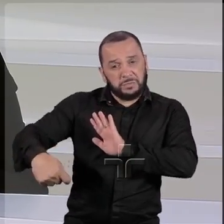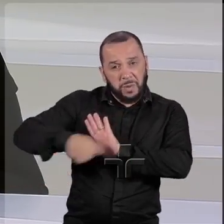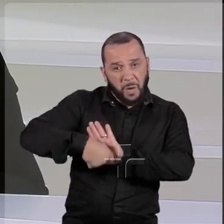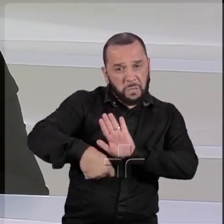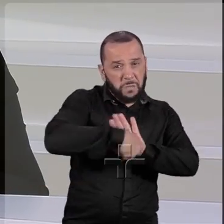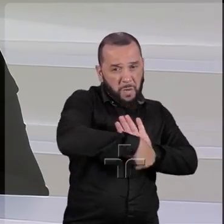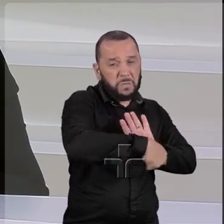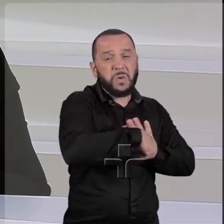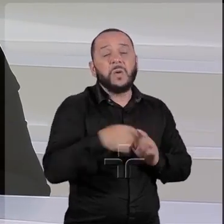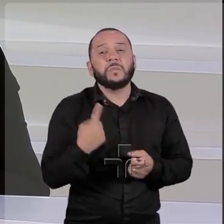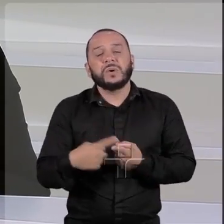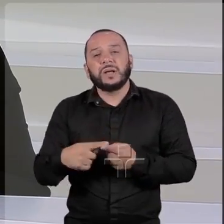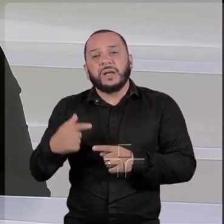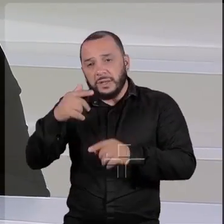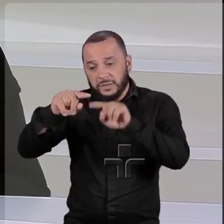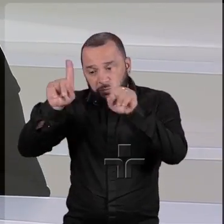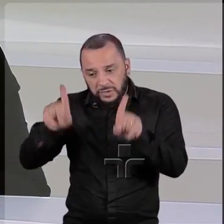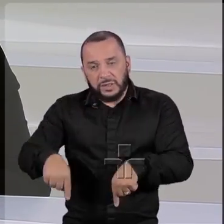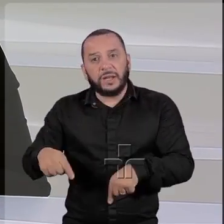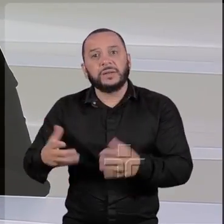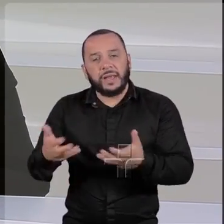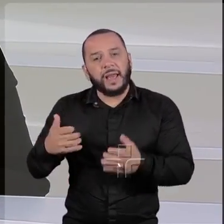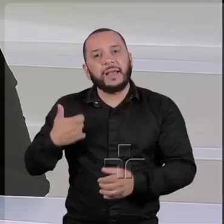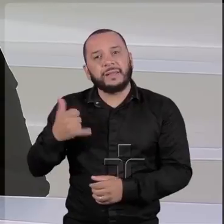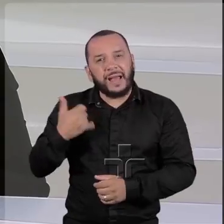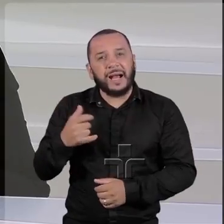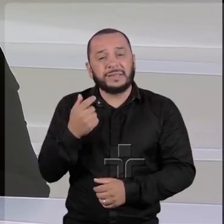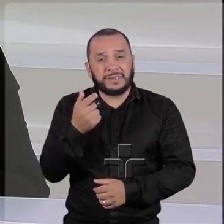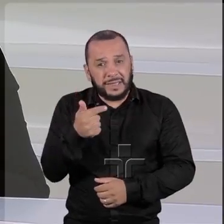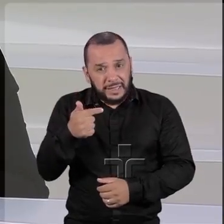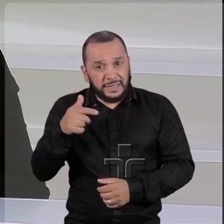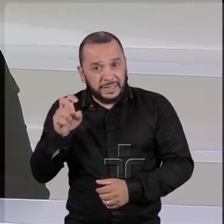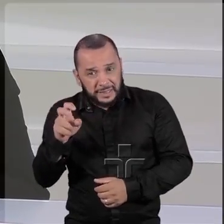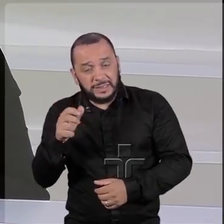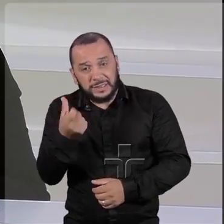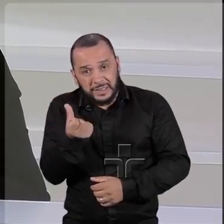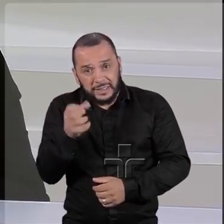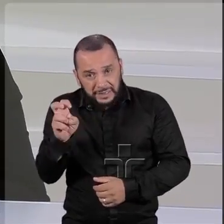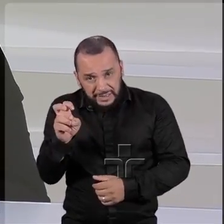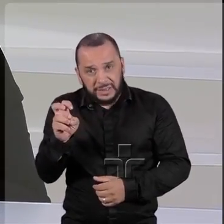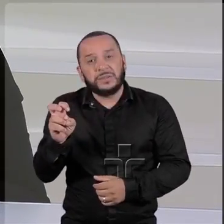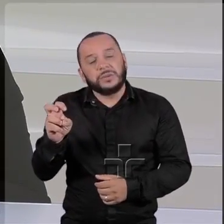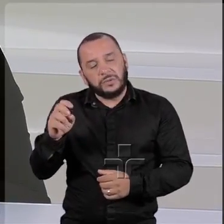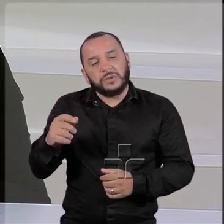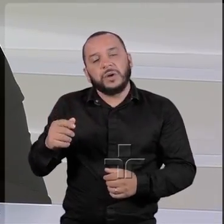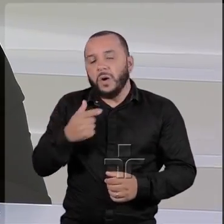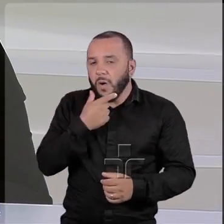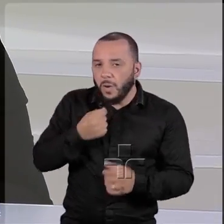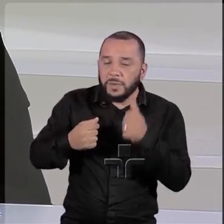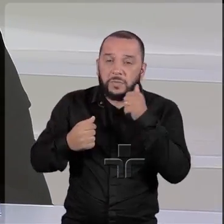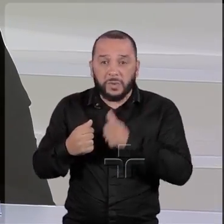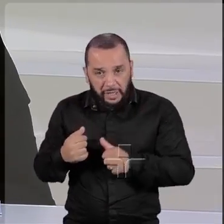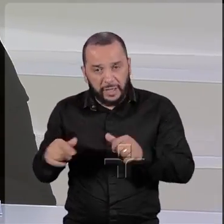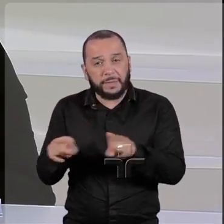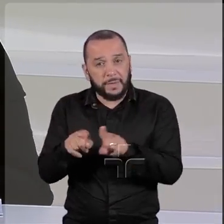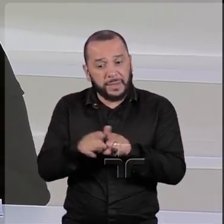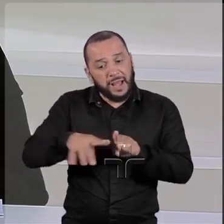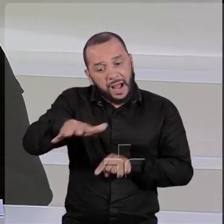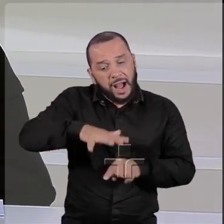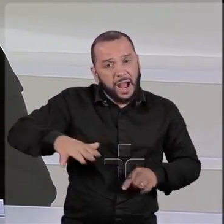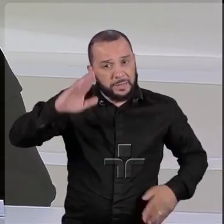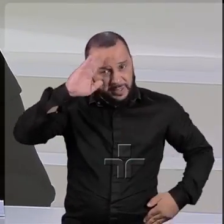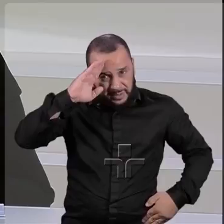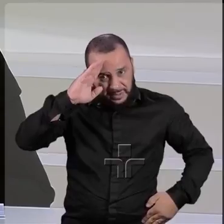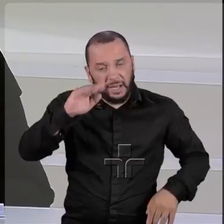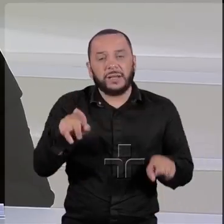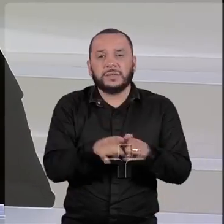de 65 anos para homens e mulheres, isso a gente sabe que tem uma resistência, inclusive dentro do próprio governo, em relação a isso. O presidente